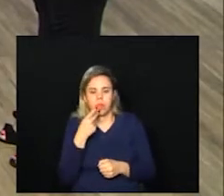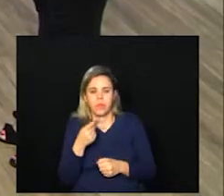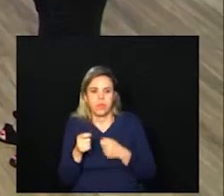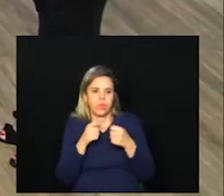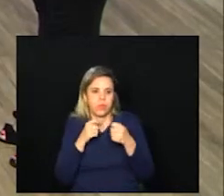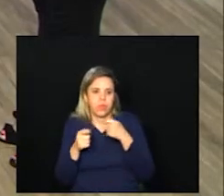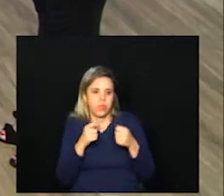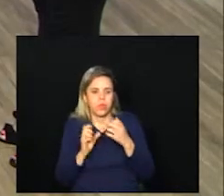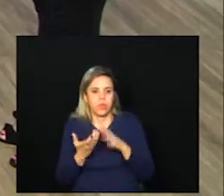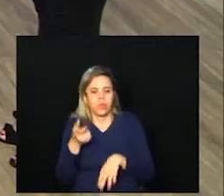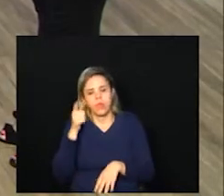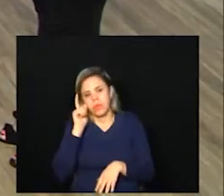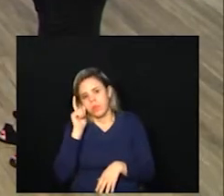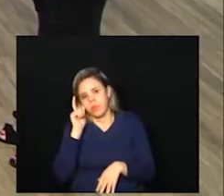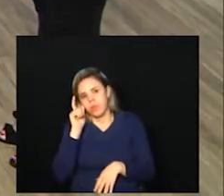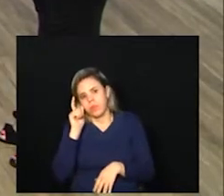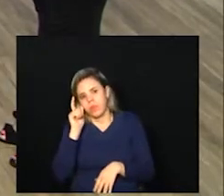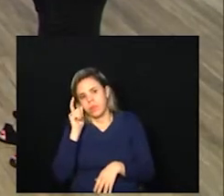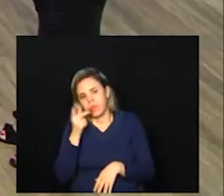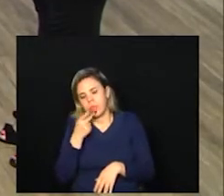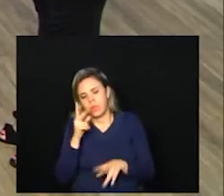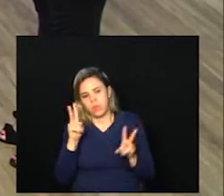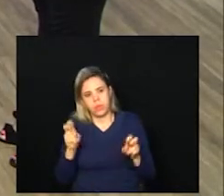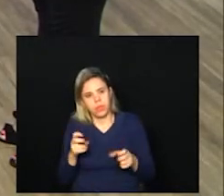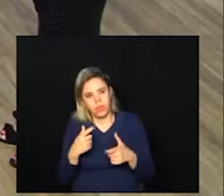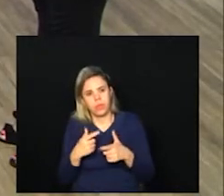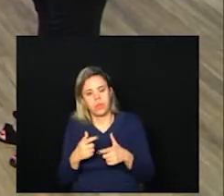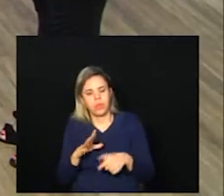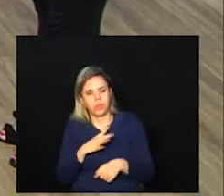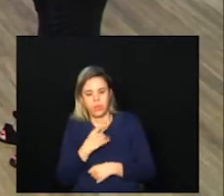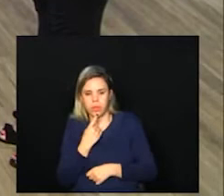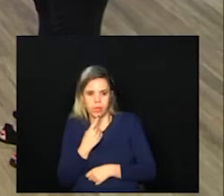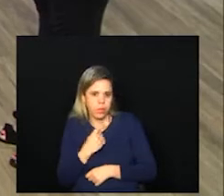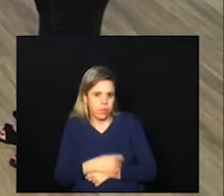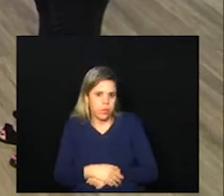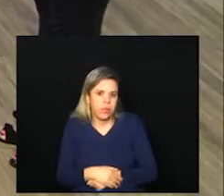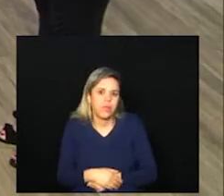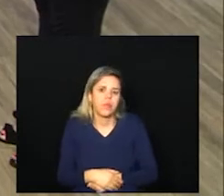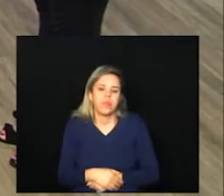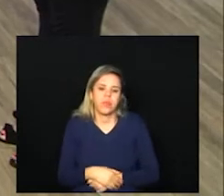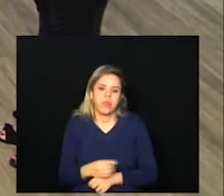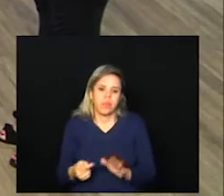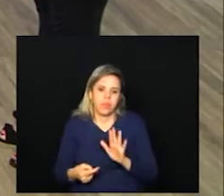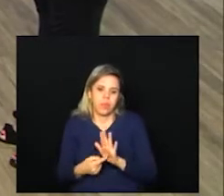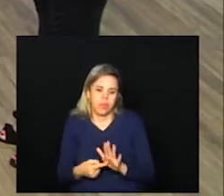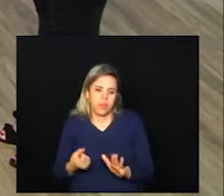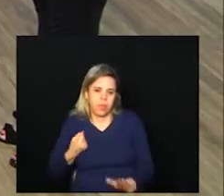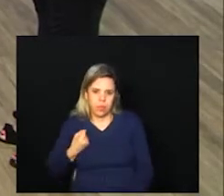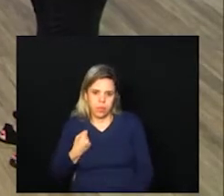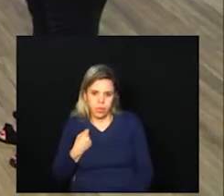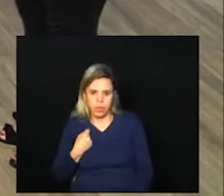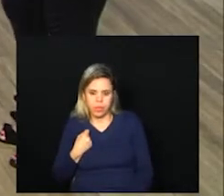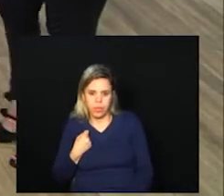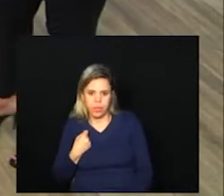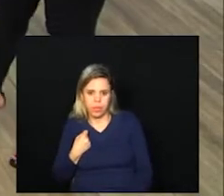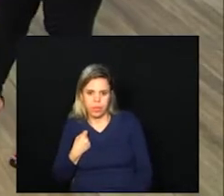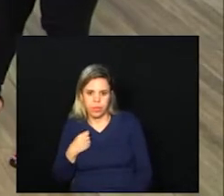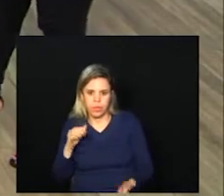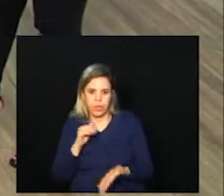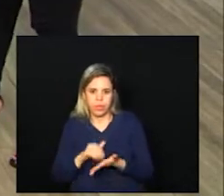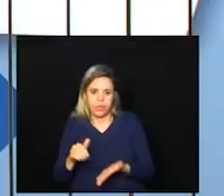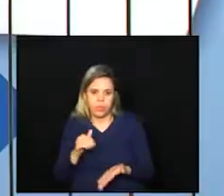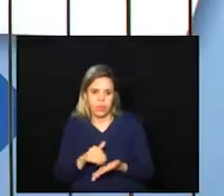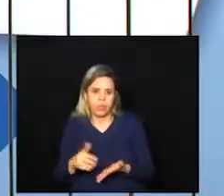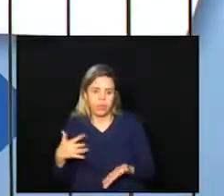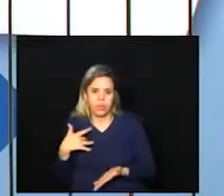que aconteceu ontem para a gente falar sobre a situação da cidade de Campinas. A gente mostrou agora os números. Então, a Secretaria